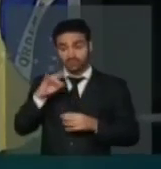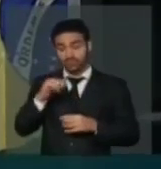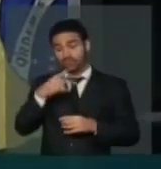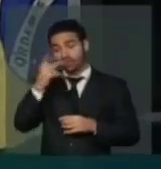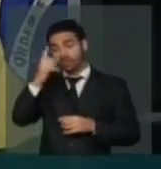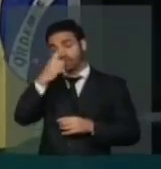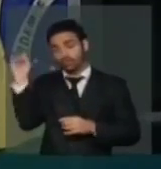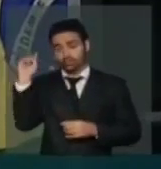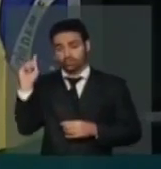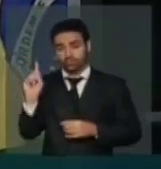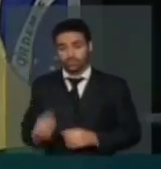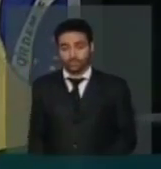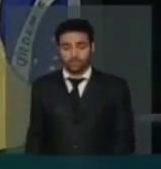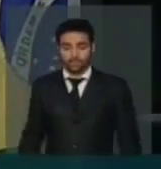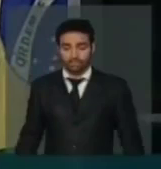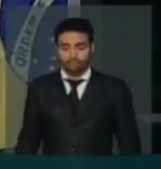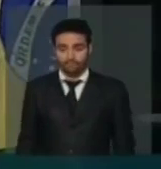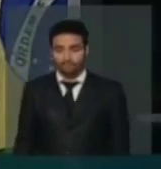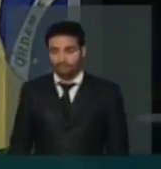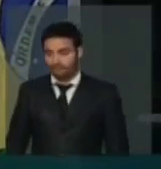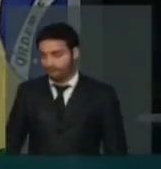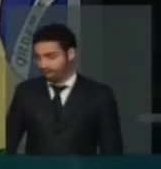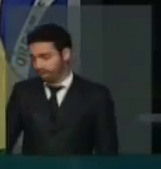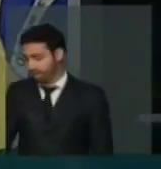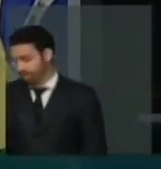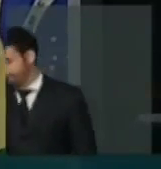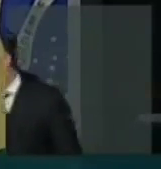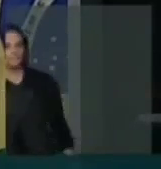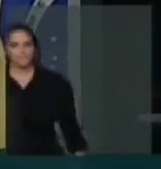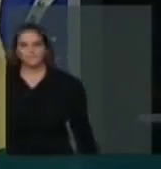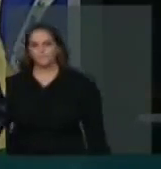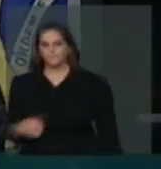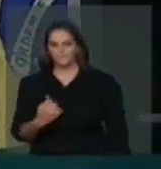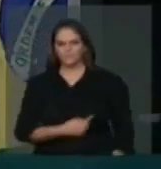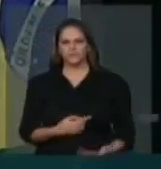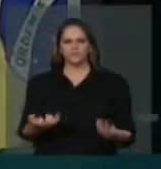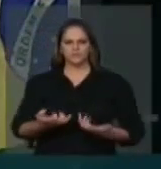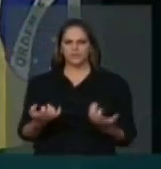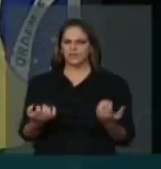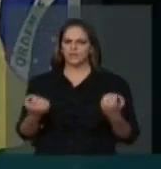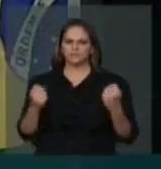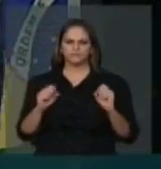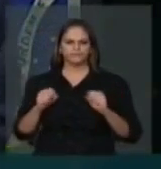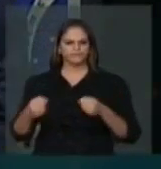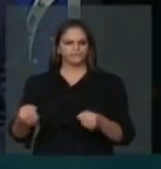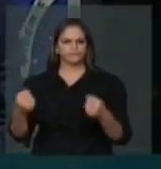não, porque nós queremos derrubar este veto do imposto de renda.